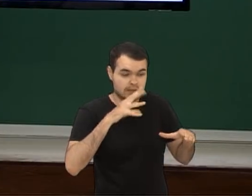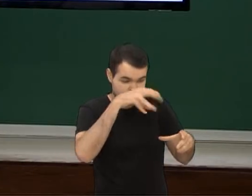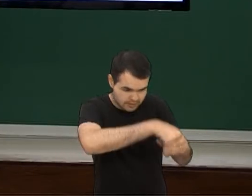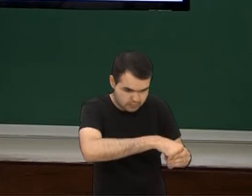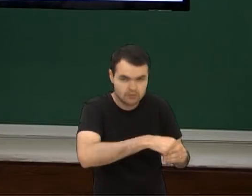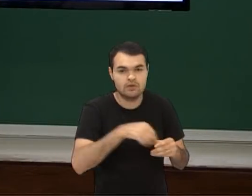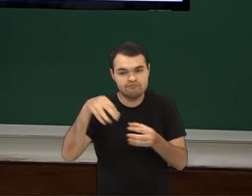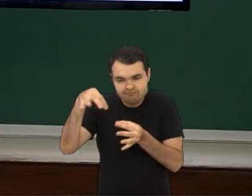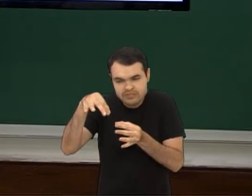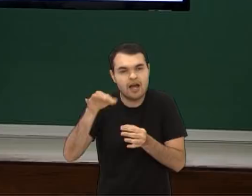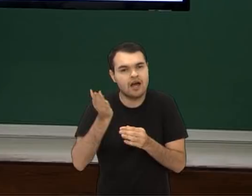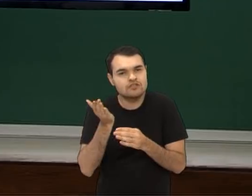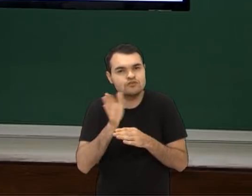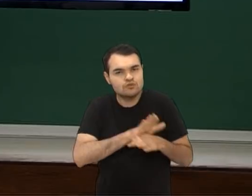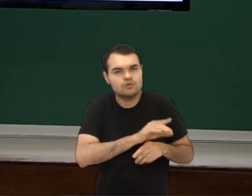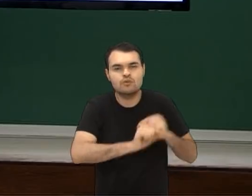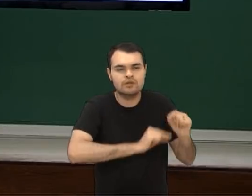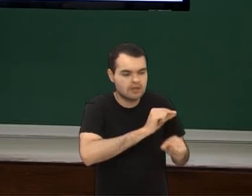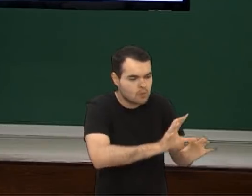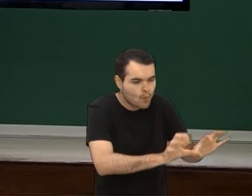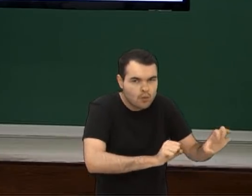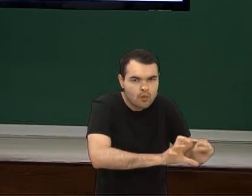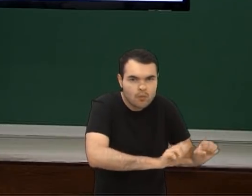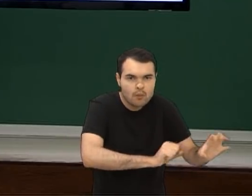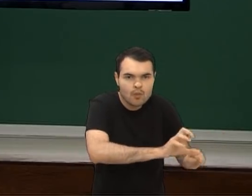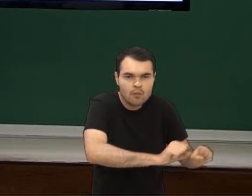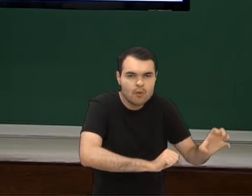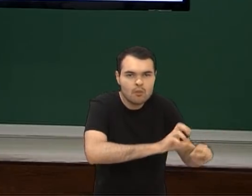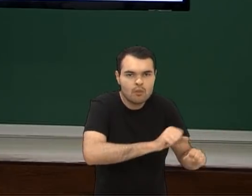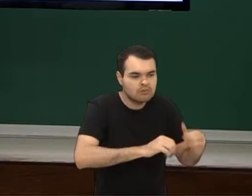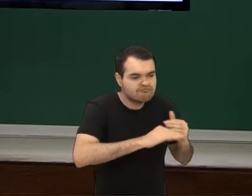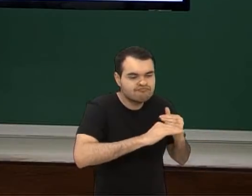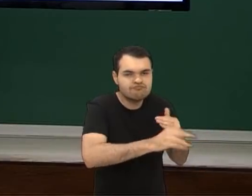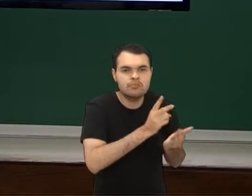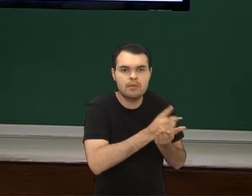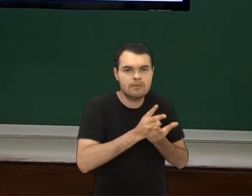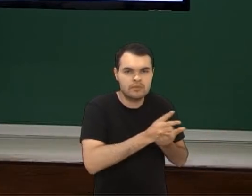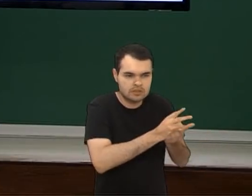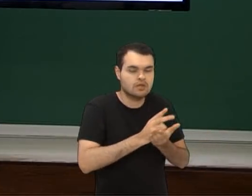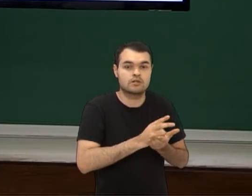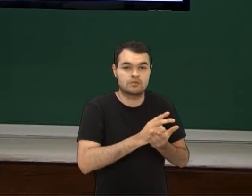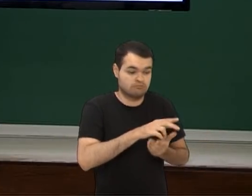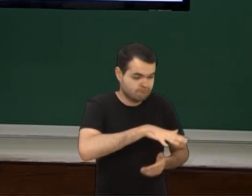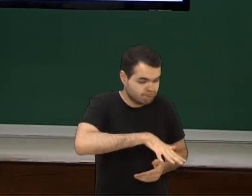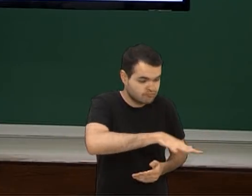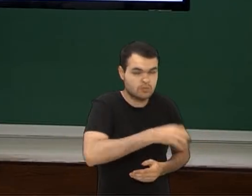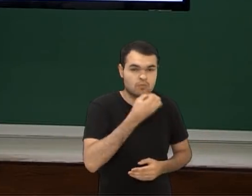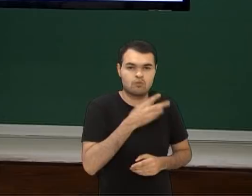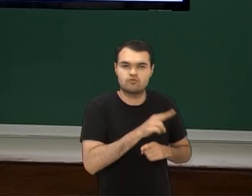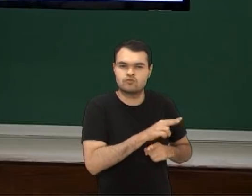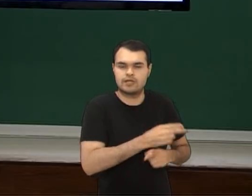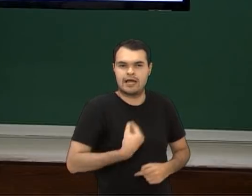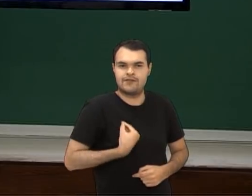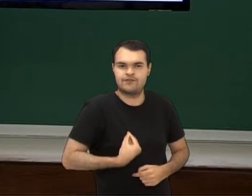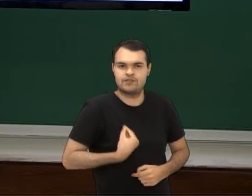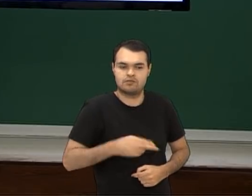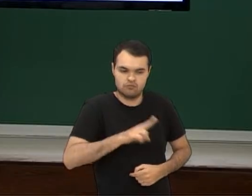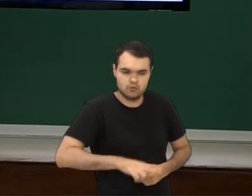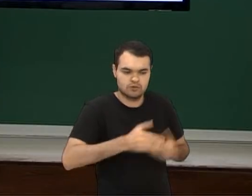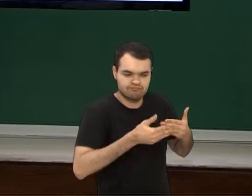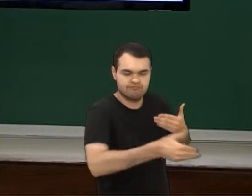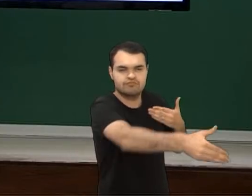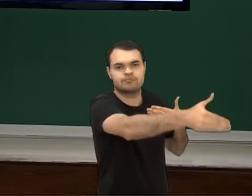manter a temperatura e a umidade... a umidade adequada e aumentar a vida útil daquele